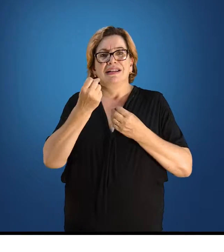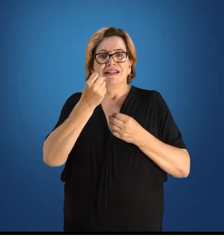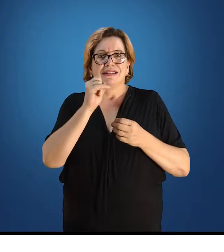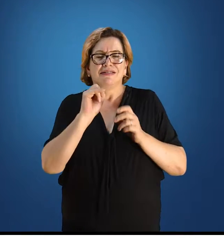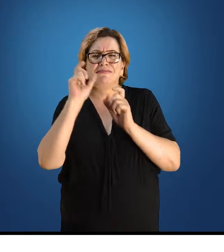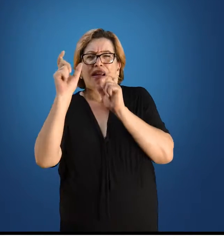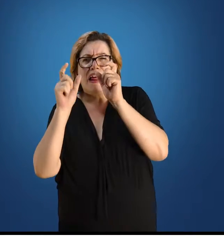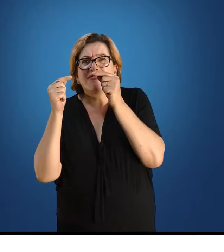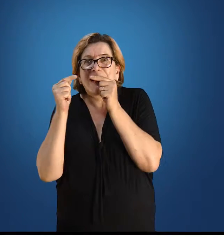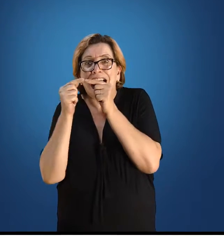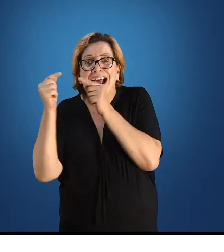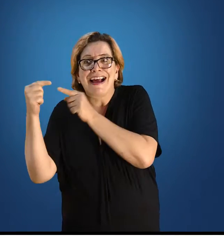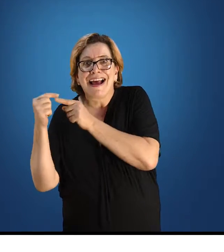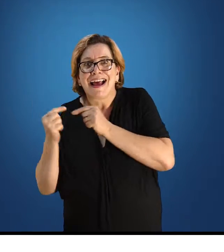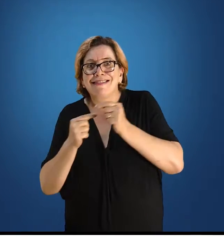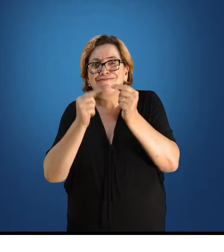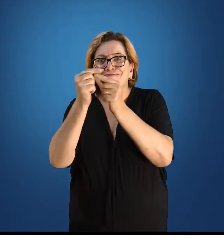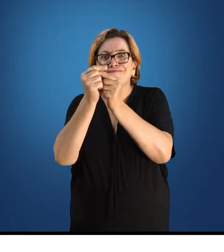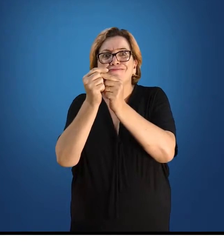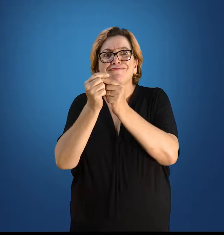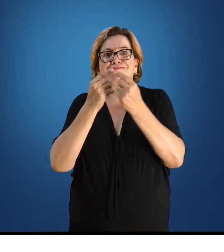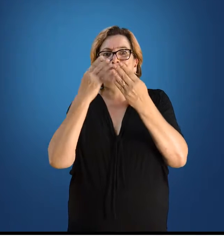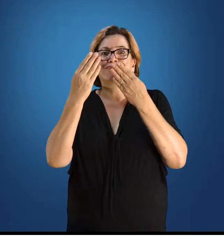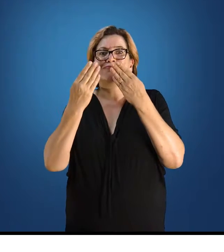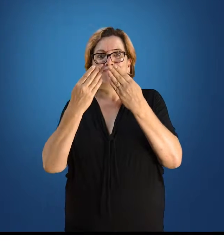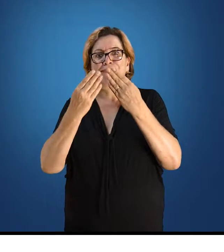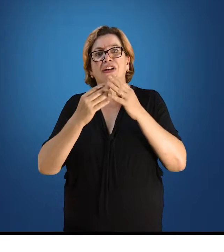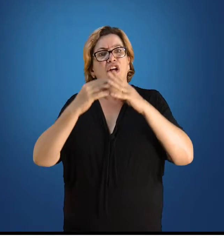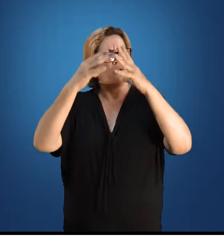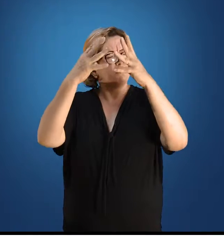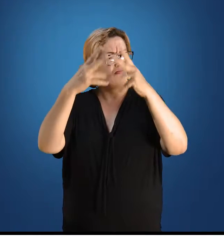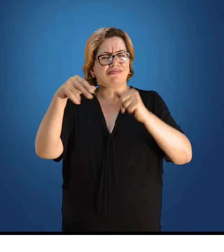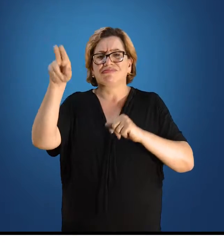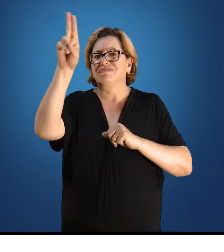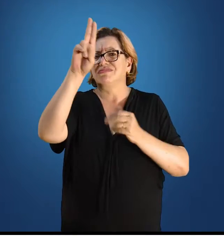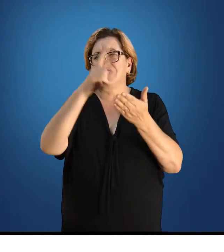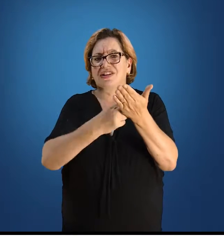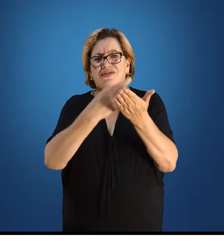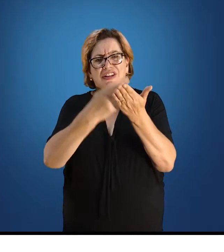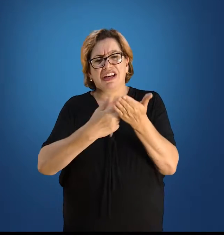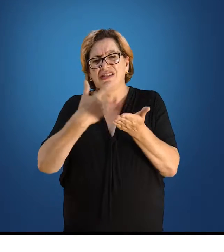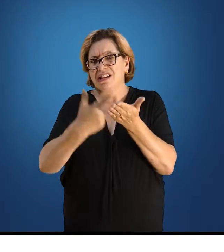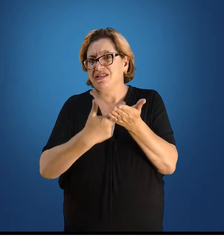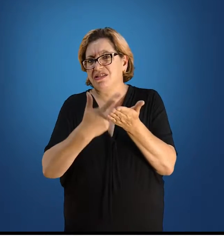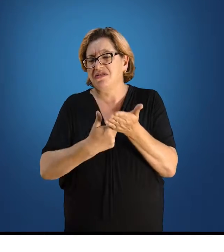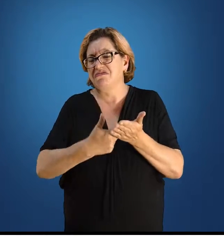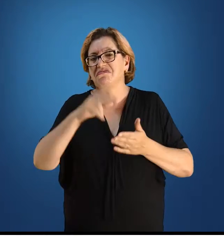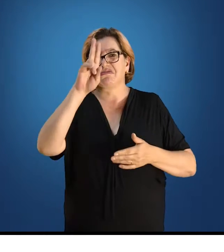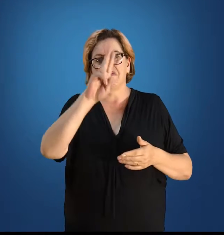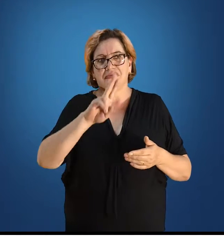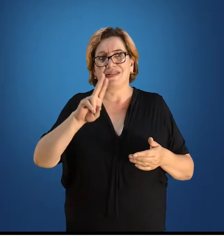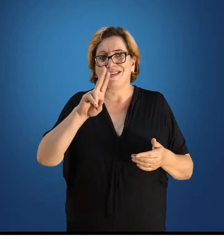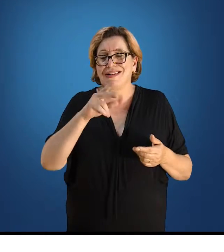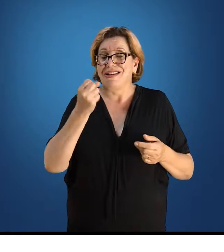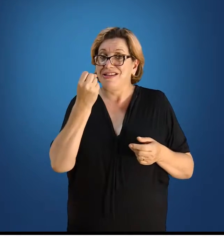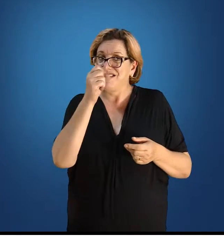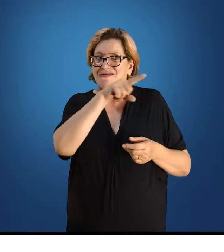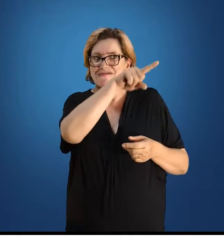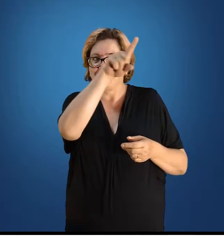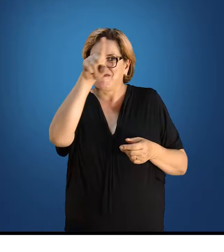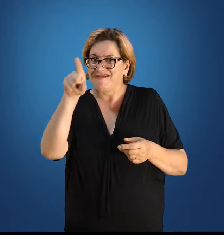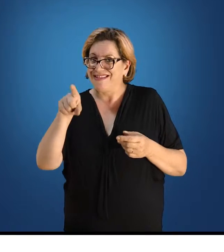vai detectar o plágio. É preciso saber que as editoras das revistas todas hoje usam esse tipo de ferramenta. Portanto, se você